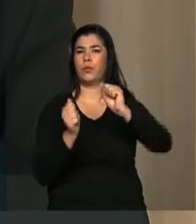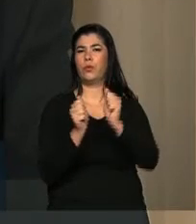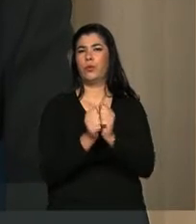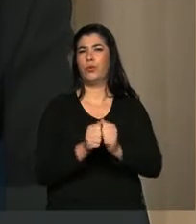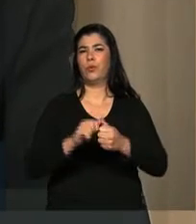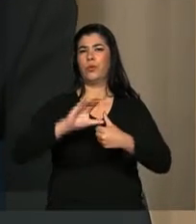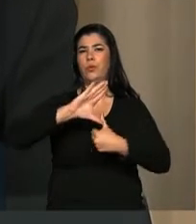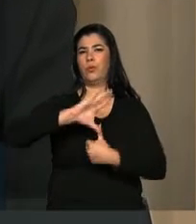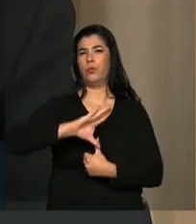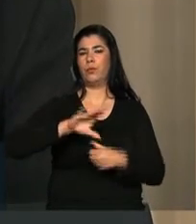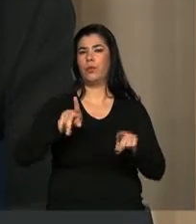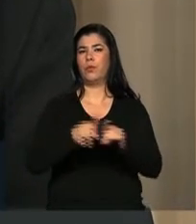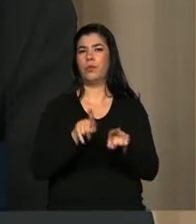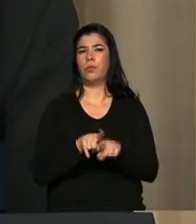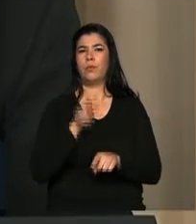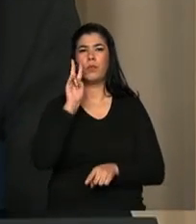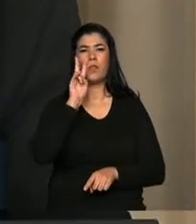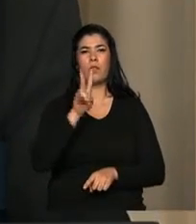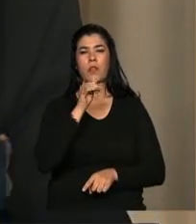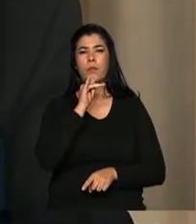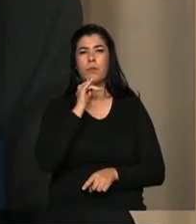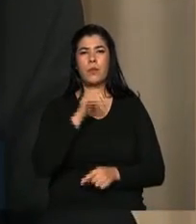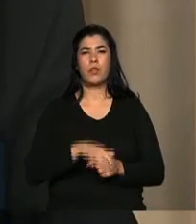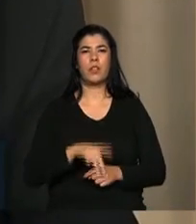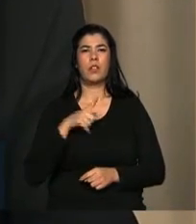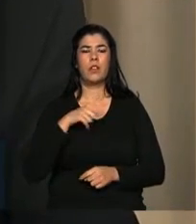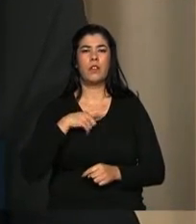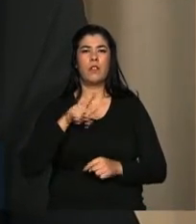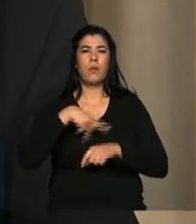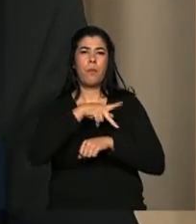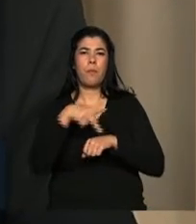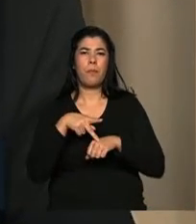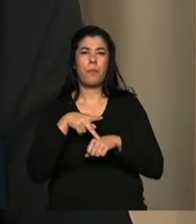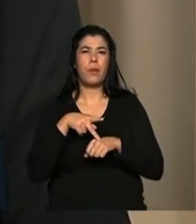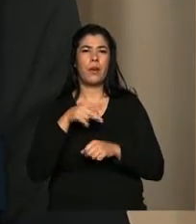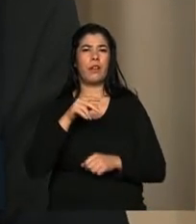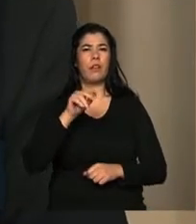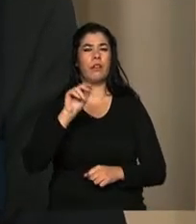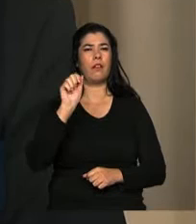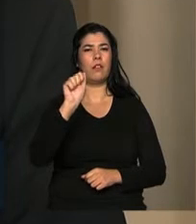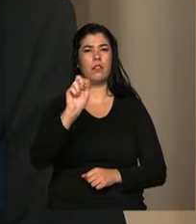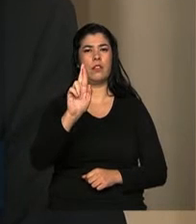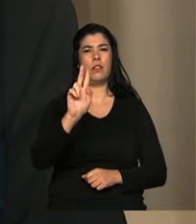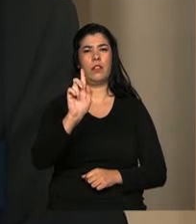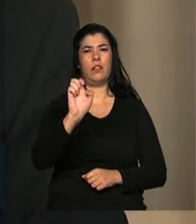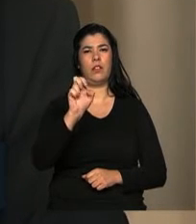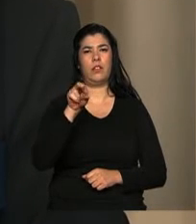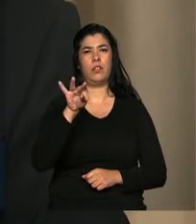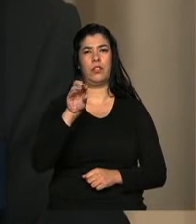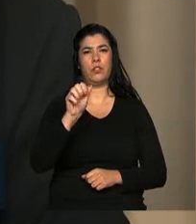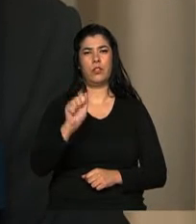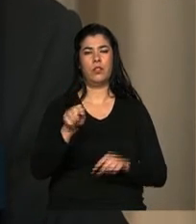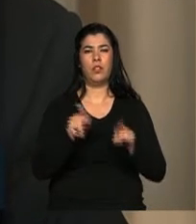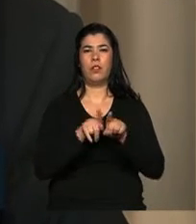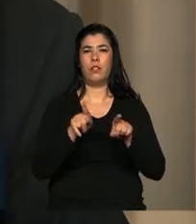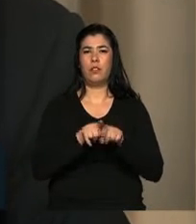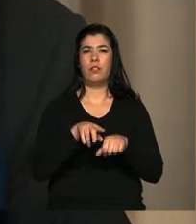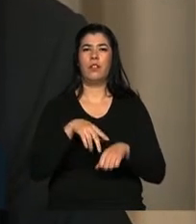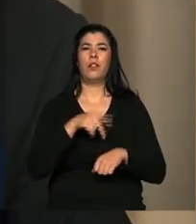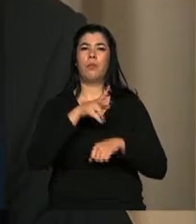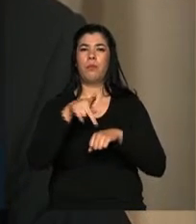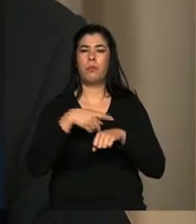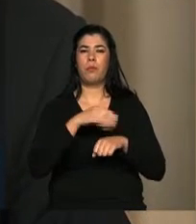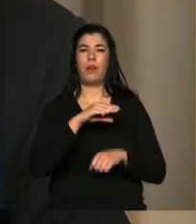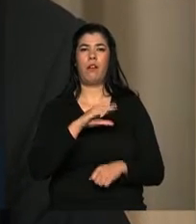Podemos olhar da ponta do Canadá à ponta da Argentina e, pela primeira vez, podemos ver um hemisfério que é